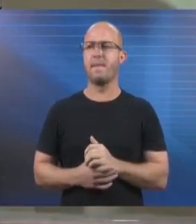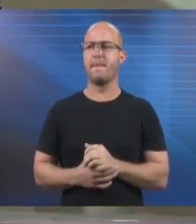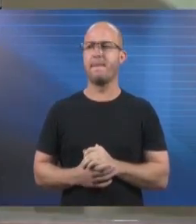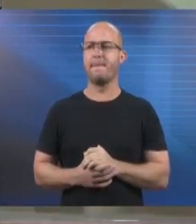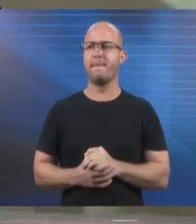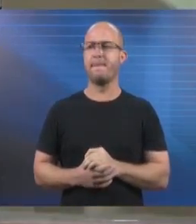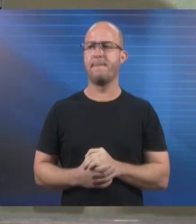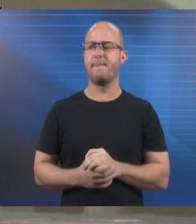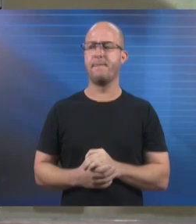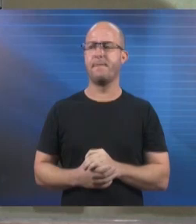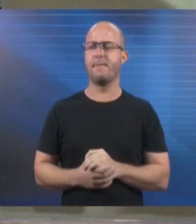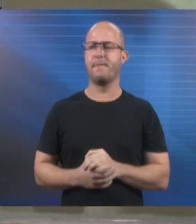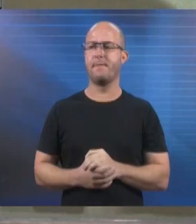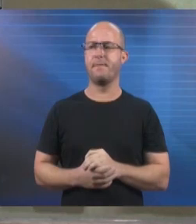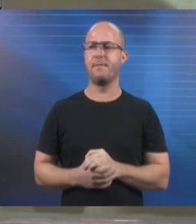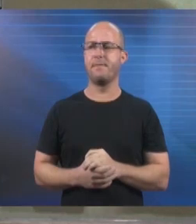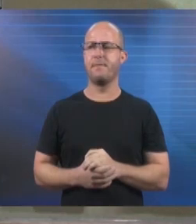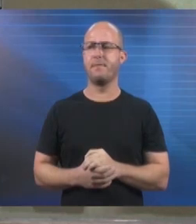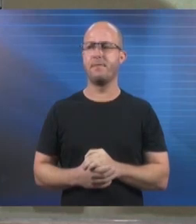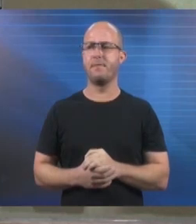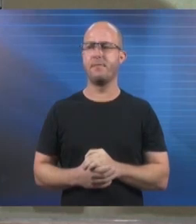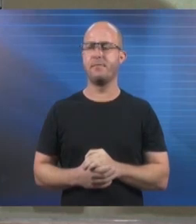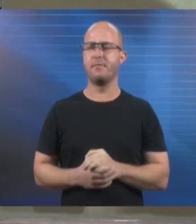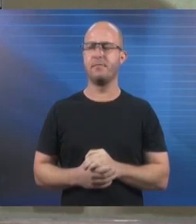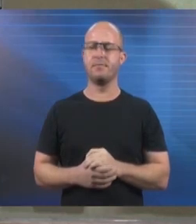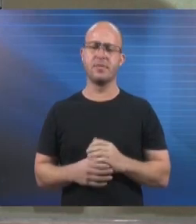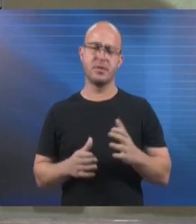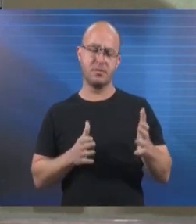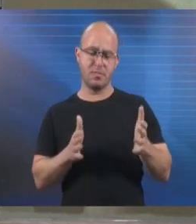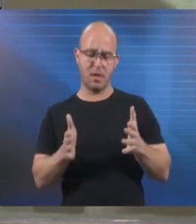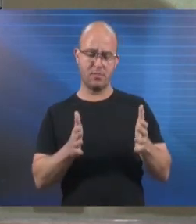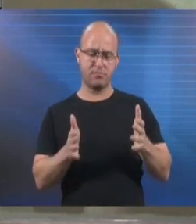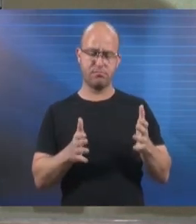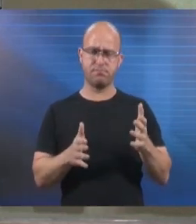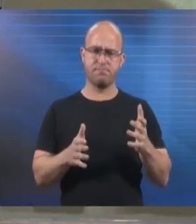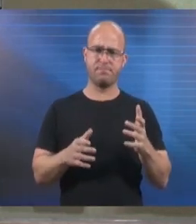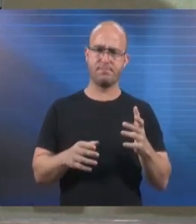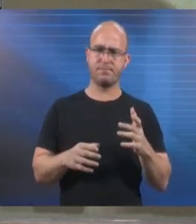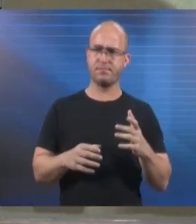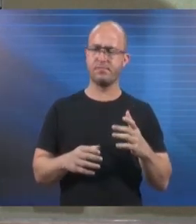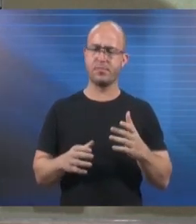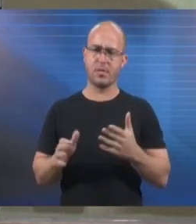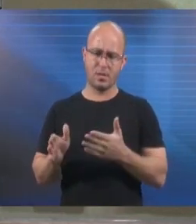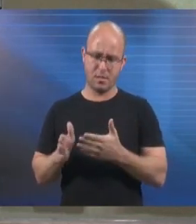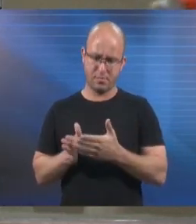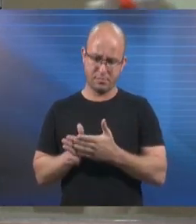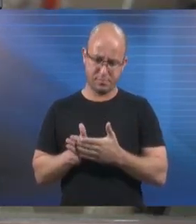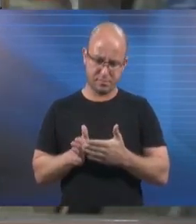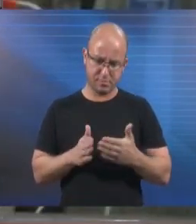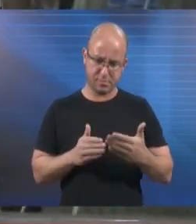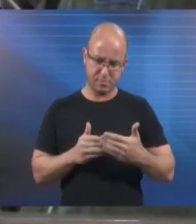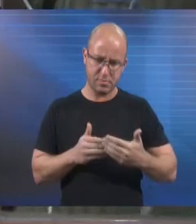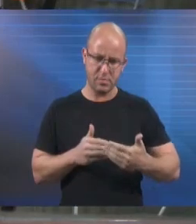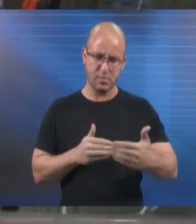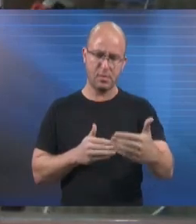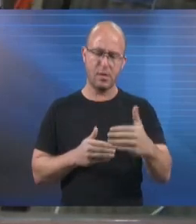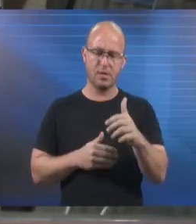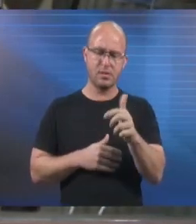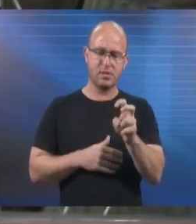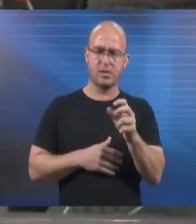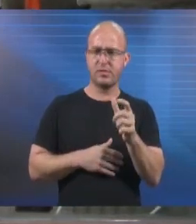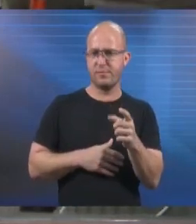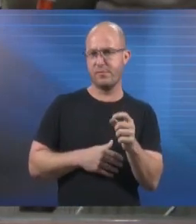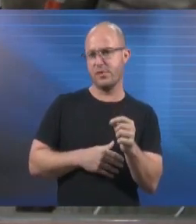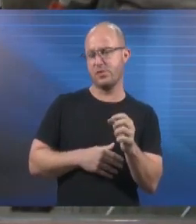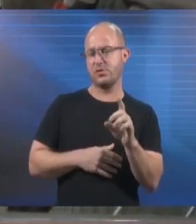nesse nesse interpéries tempo que ele vai passar aí os 15 20 dias para emitir a licença o que é que